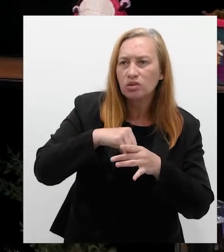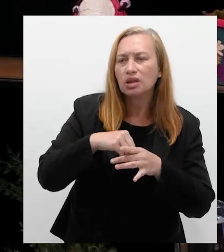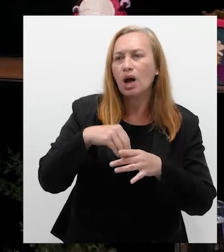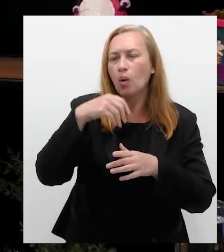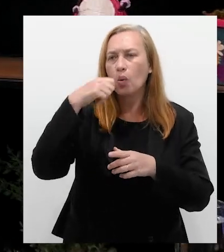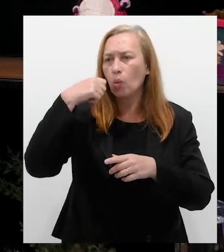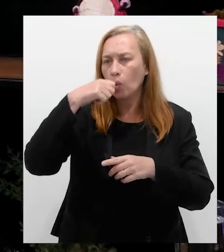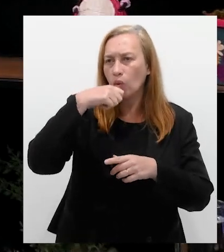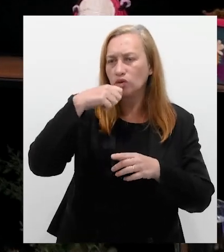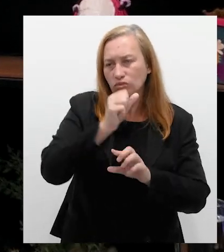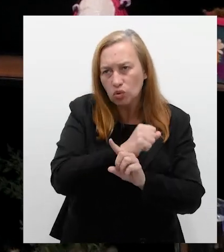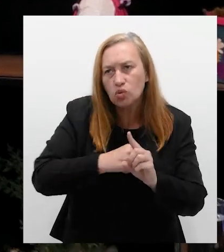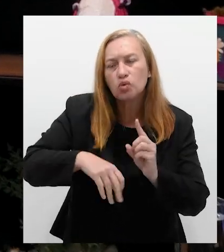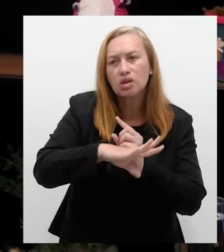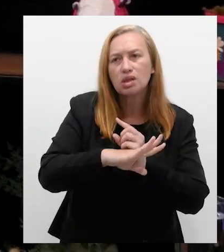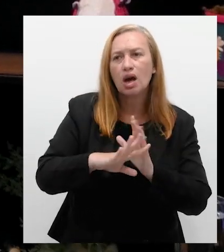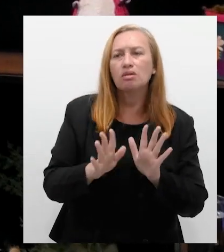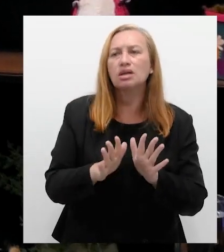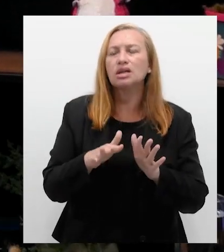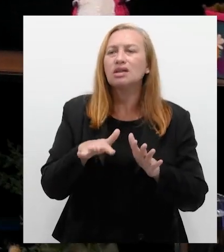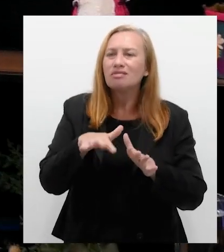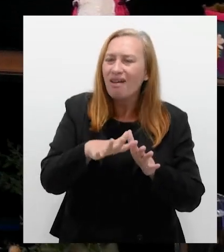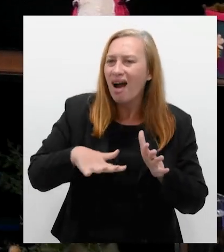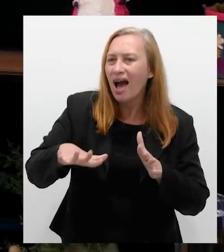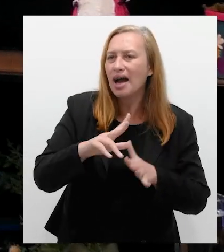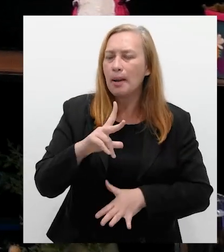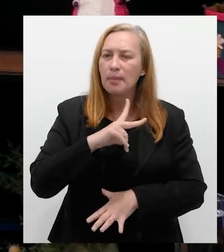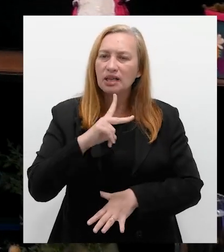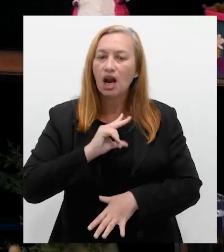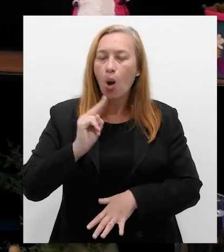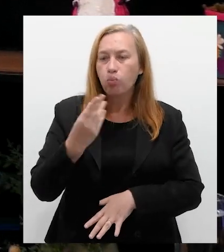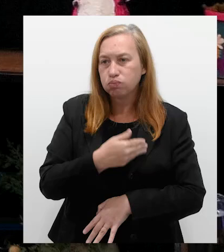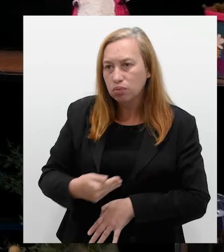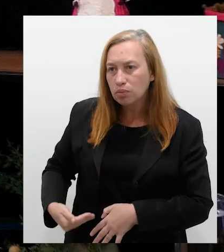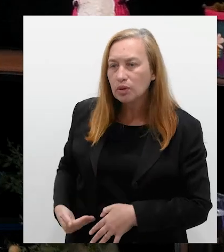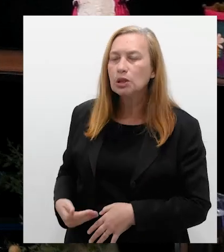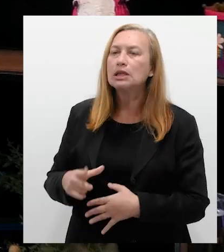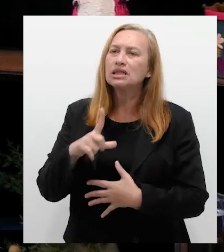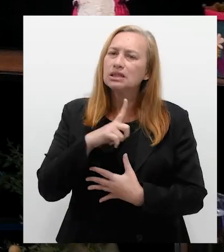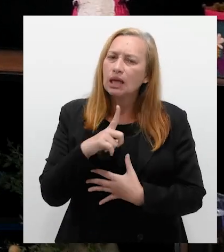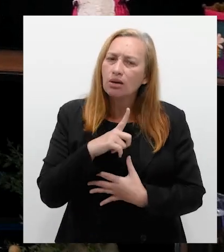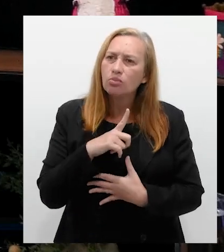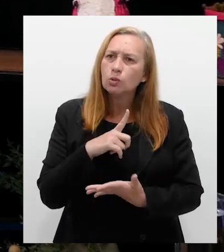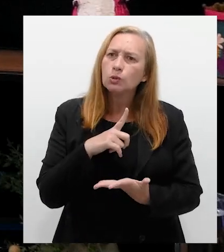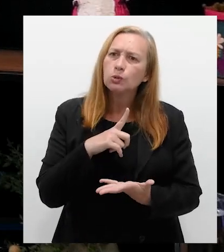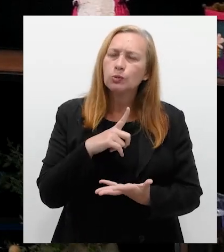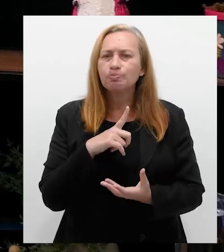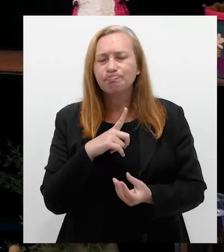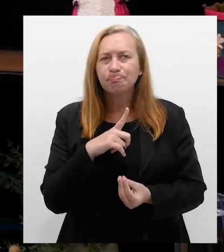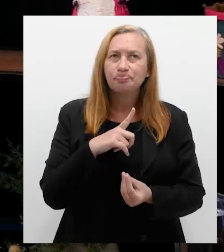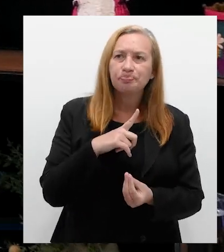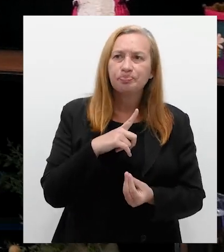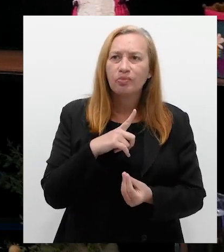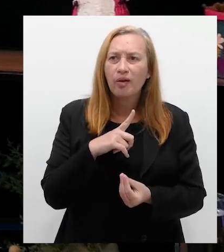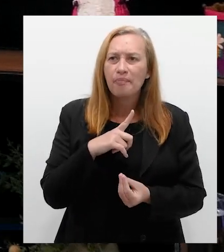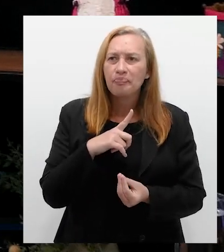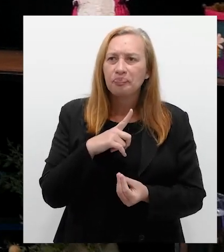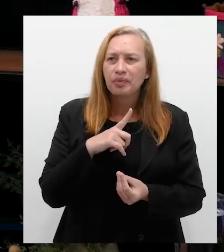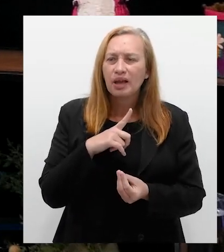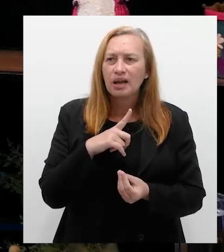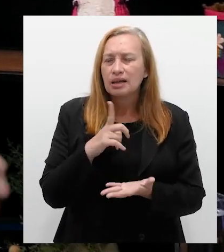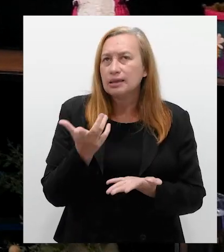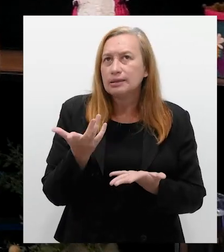social. A gente, tanto no setor privado como público, tá, nós temos essa abertura